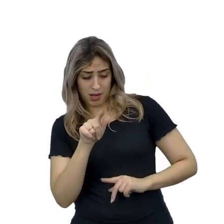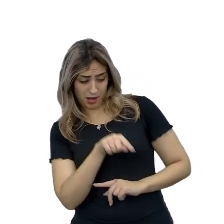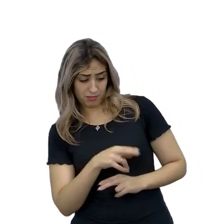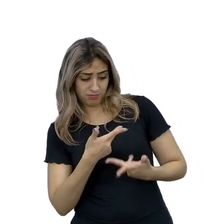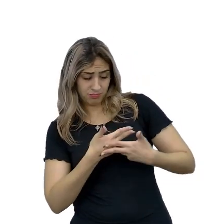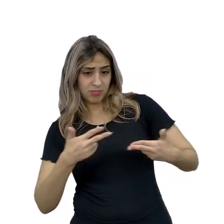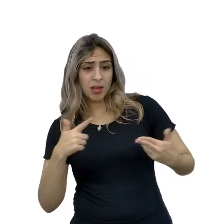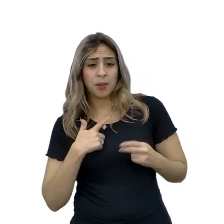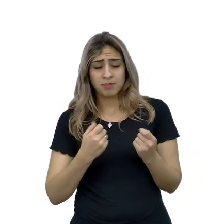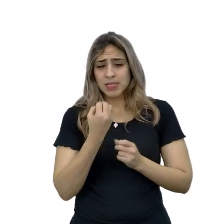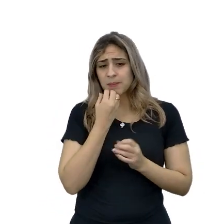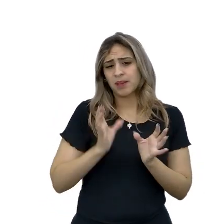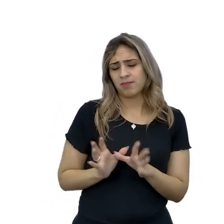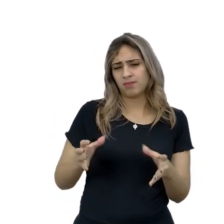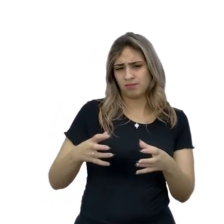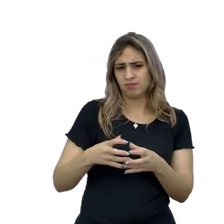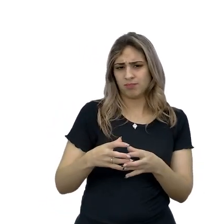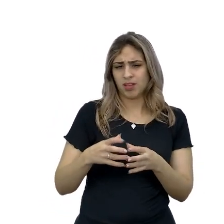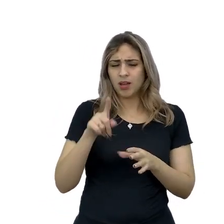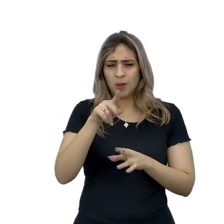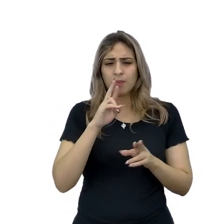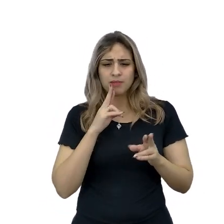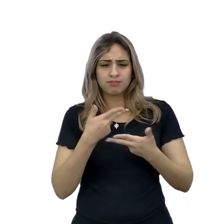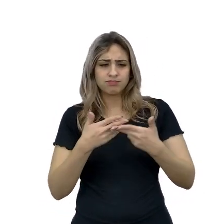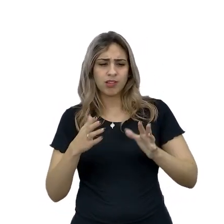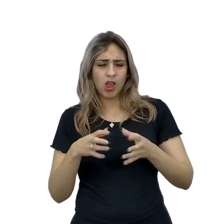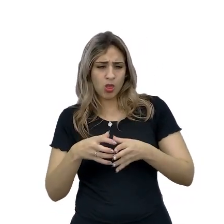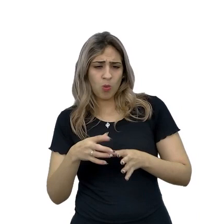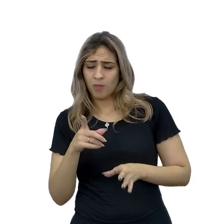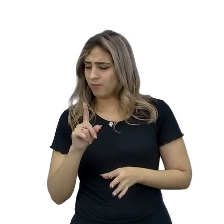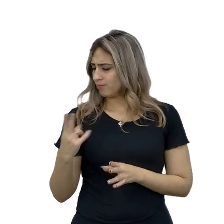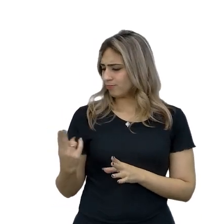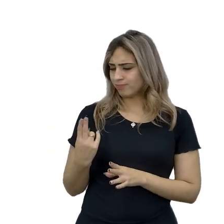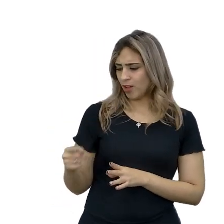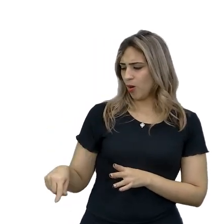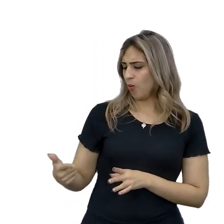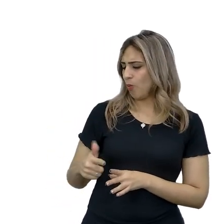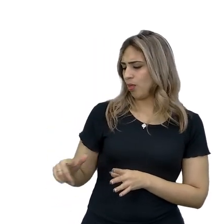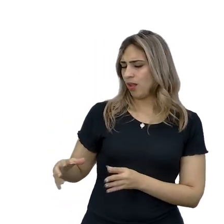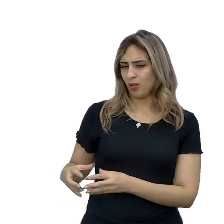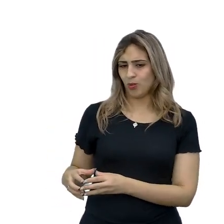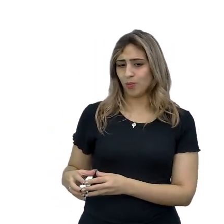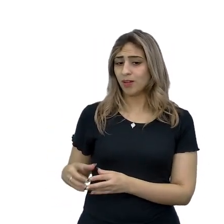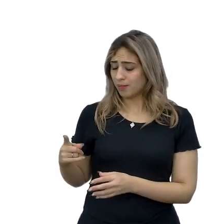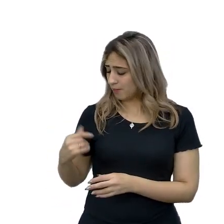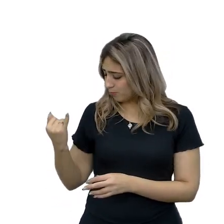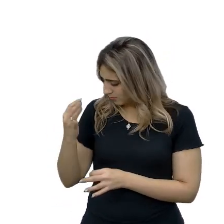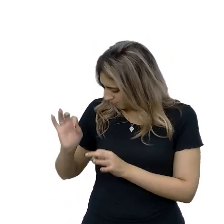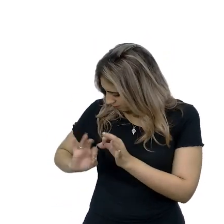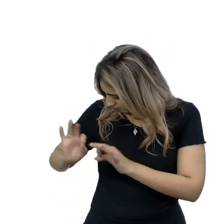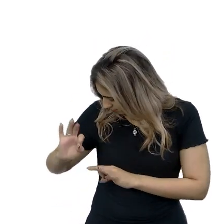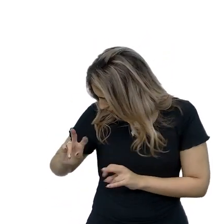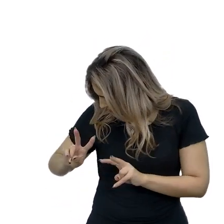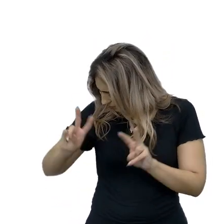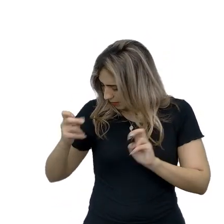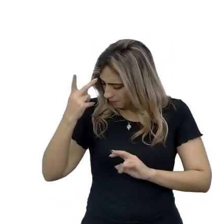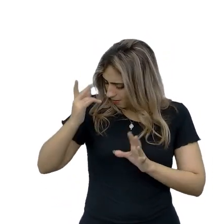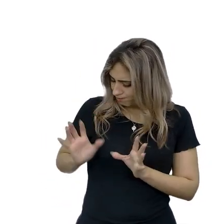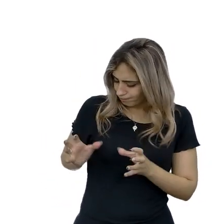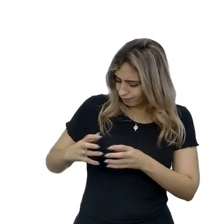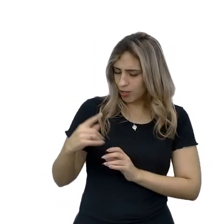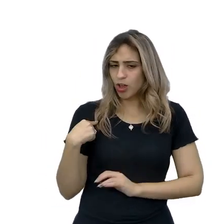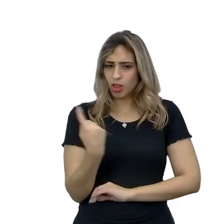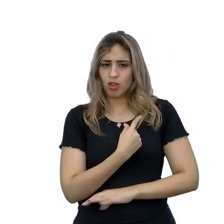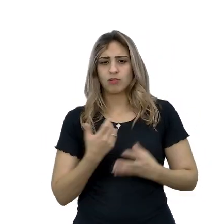precisa olhar muito bem para a turma. Às vezes, uma questão que serve para uma turma não serve para outra. Então, é importante a gente calibrar essa questão para a turma que nós